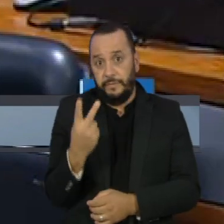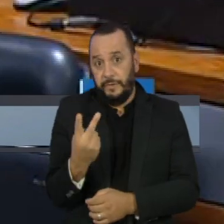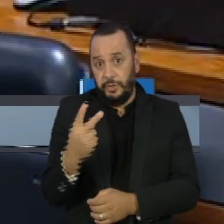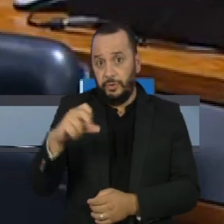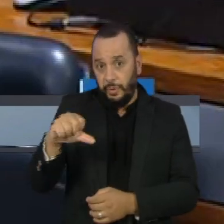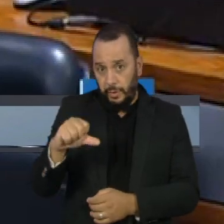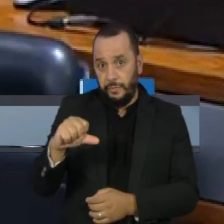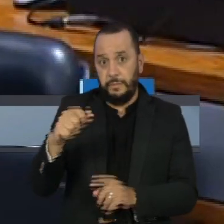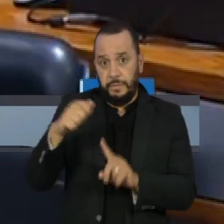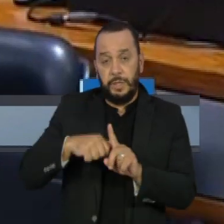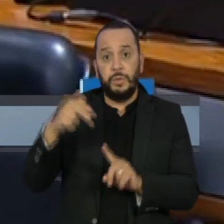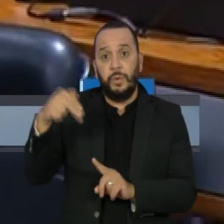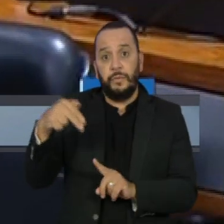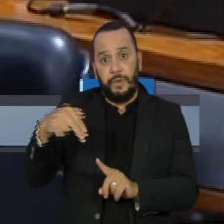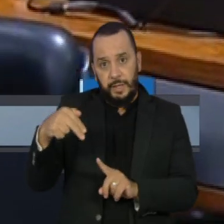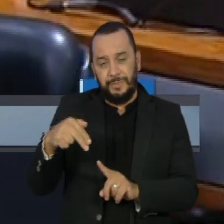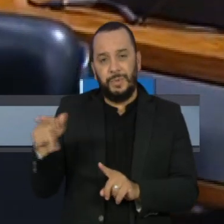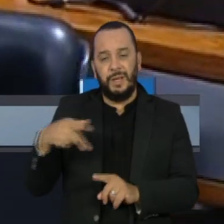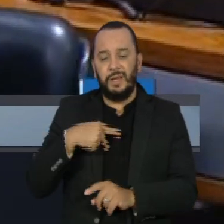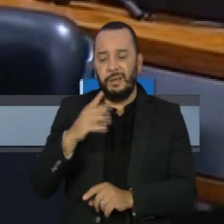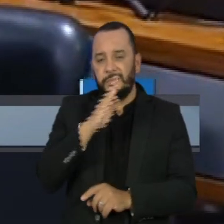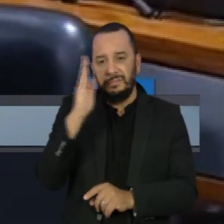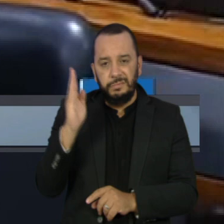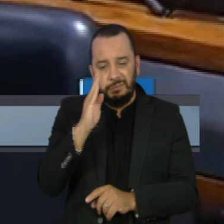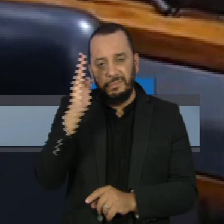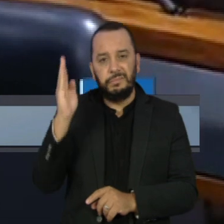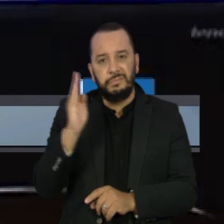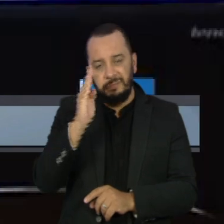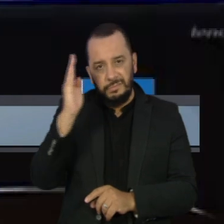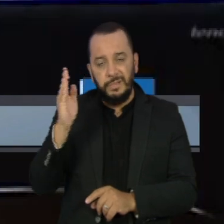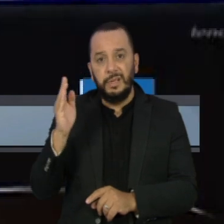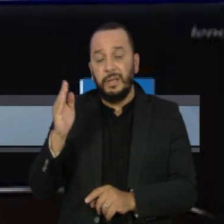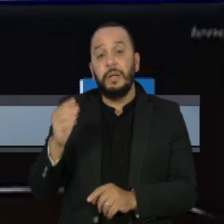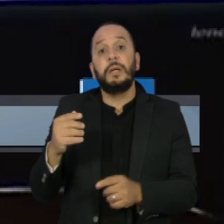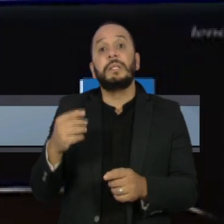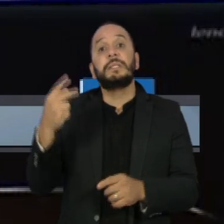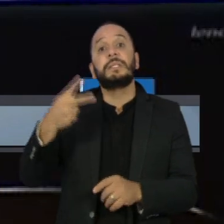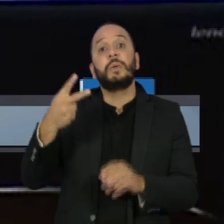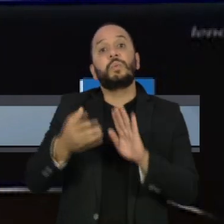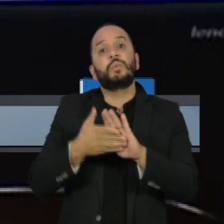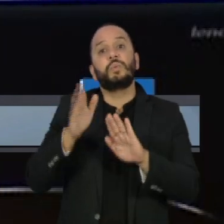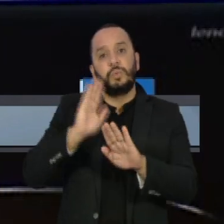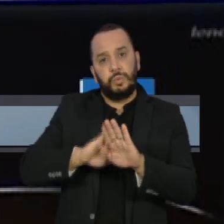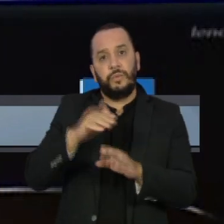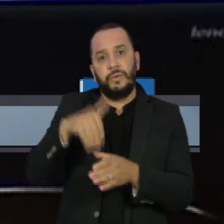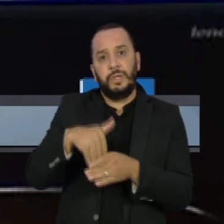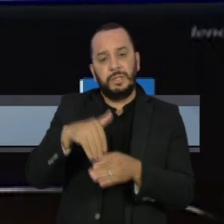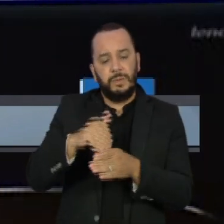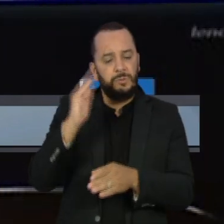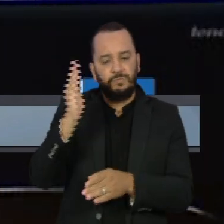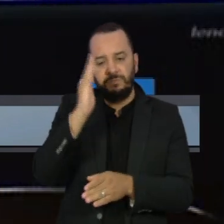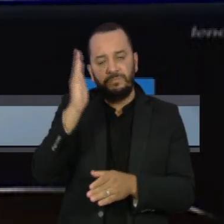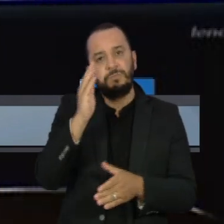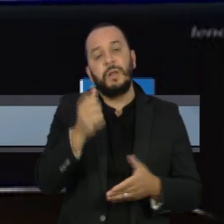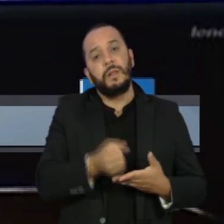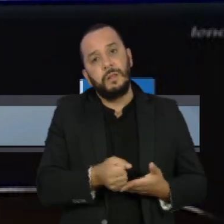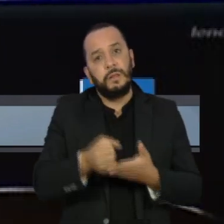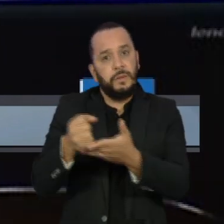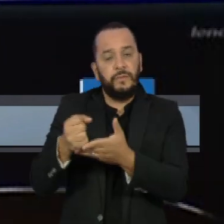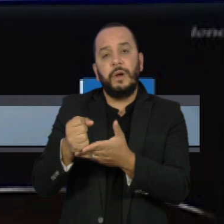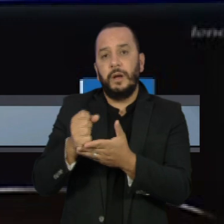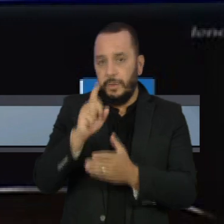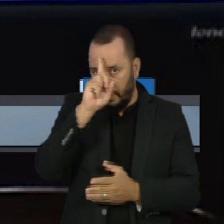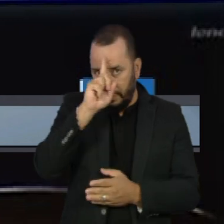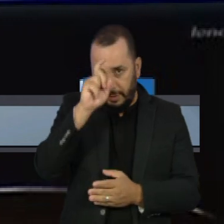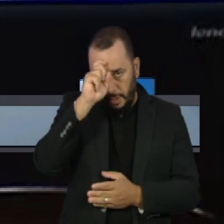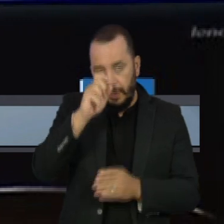ano passado, quando passou mal após votar no segundo turno das eleições municipais e foi encaminhado para um hospital de